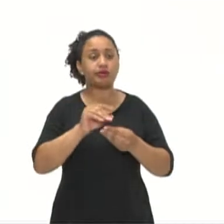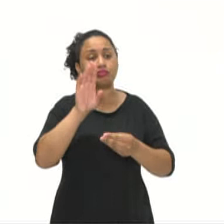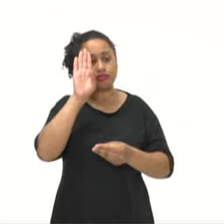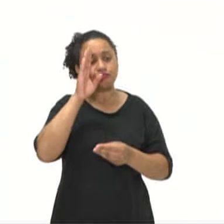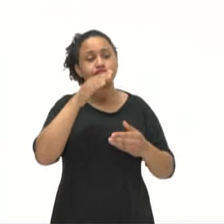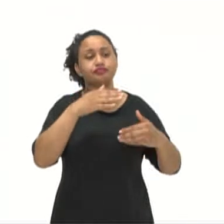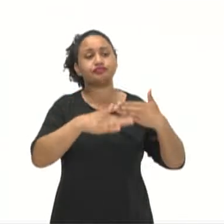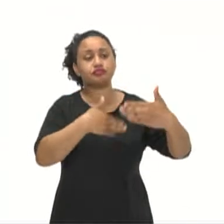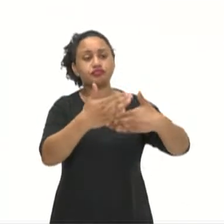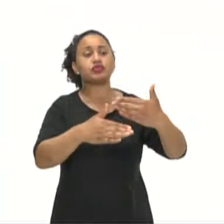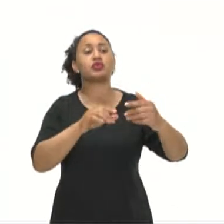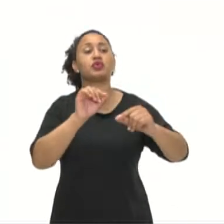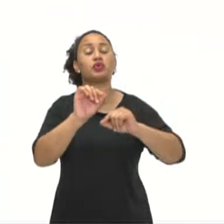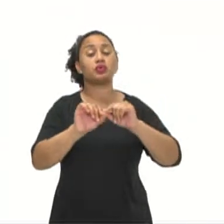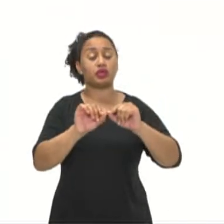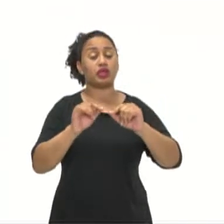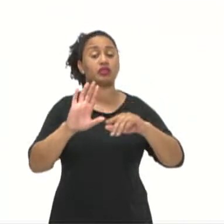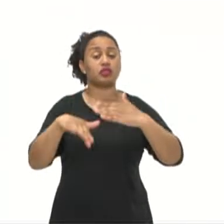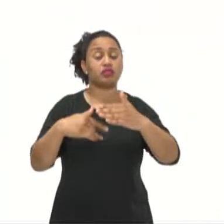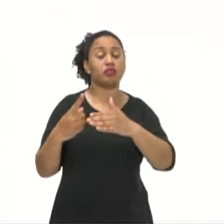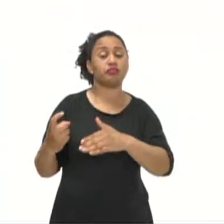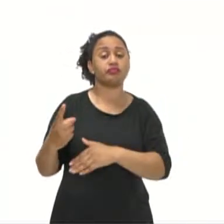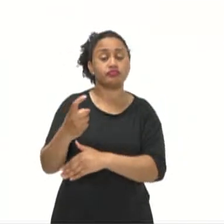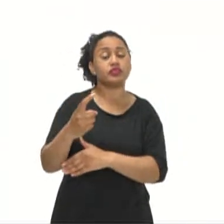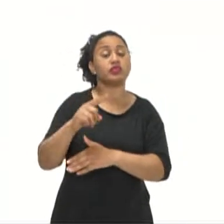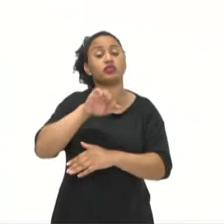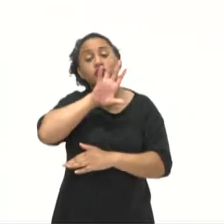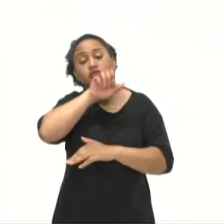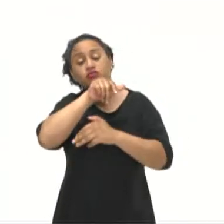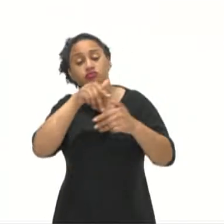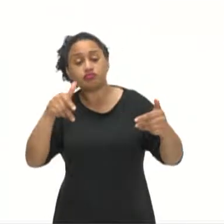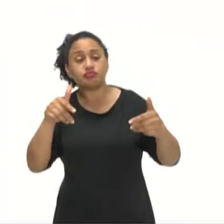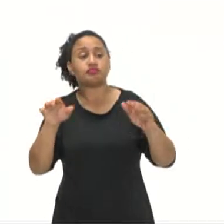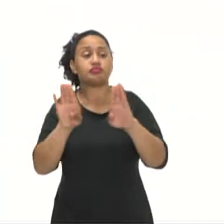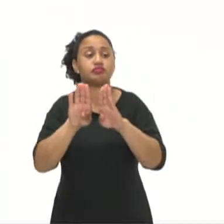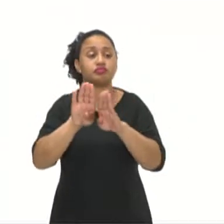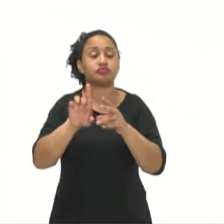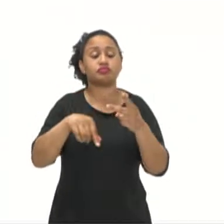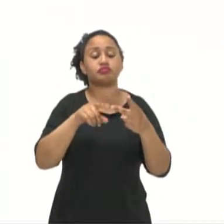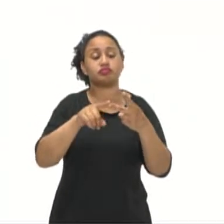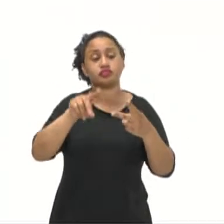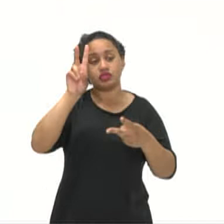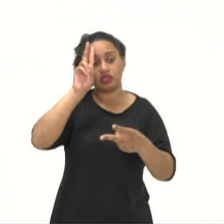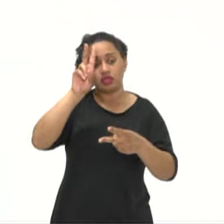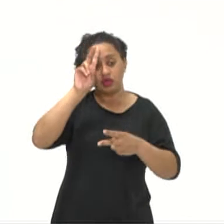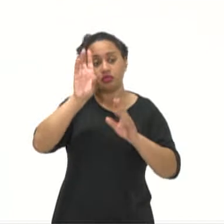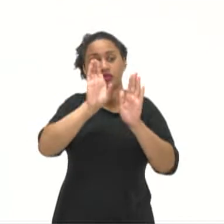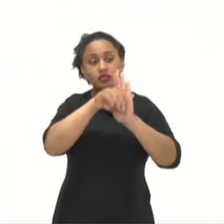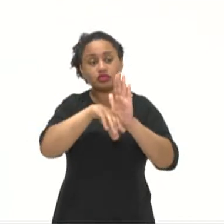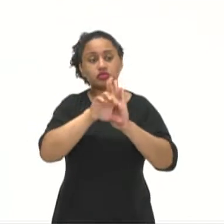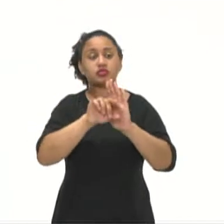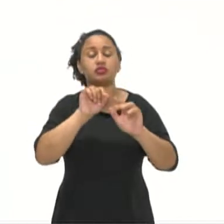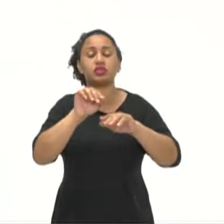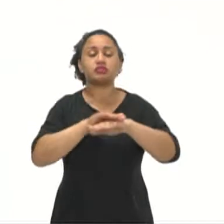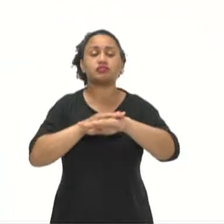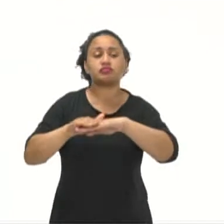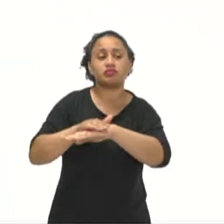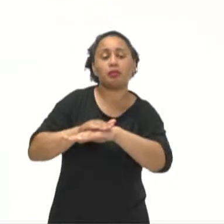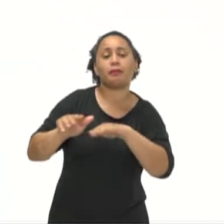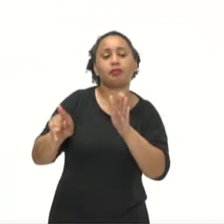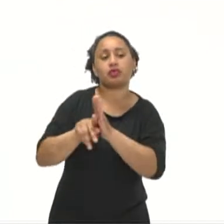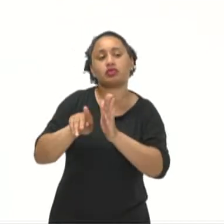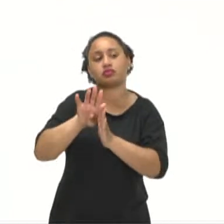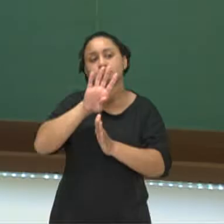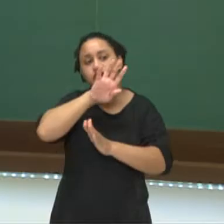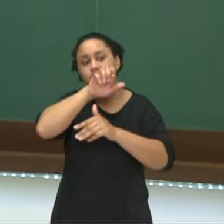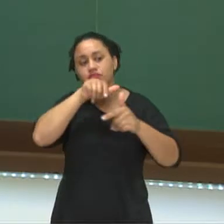do desenvolvimento embrionário dos animais e relembrar os conceitos relacionados aos tecidos animais.